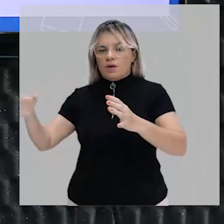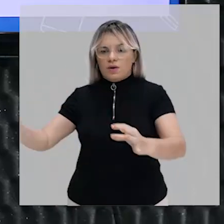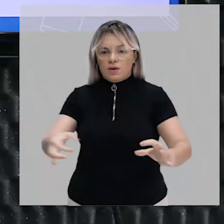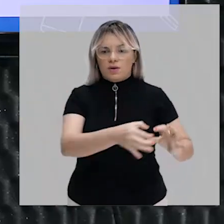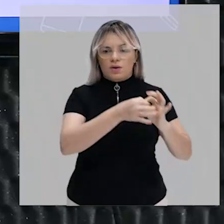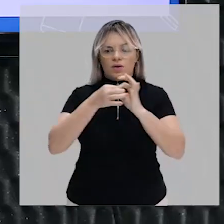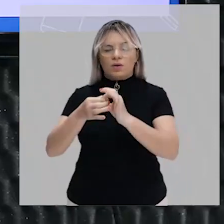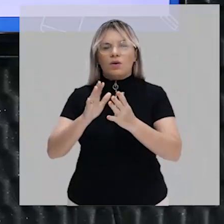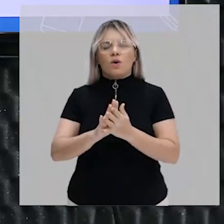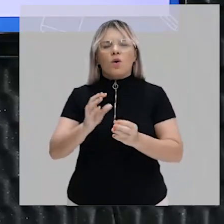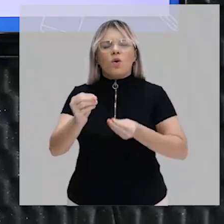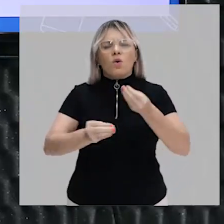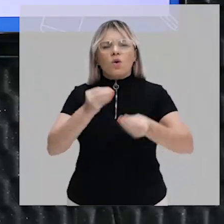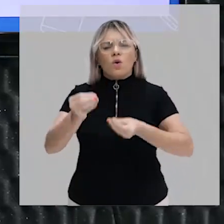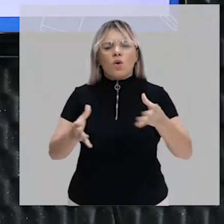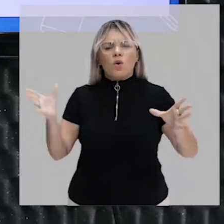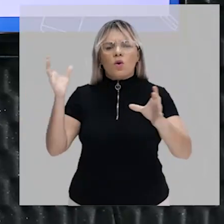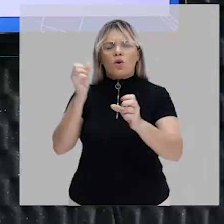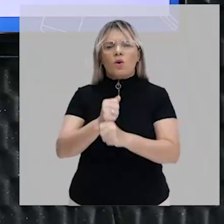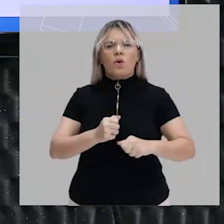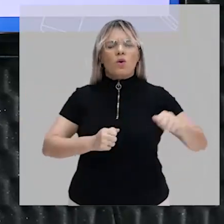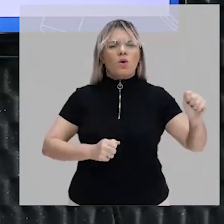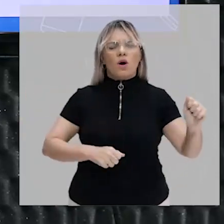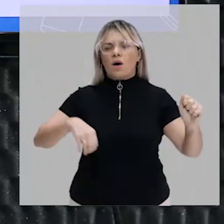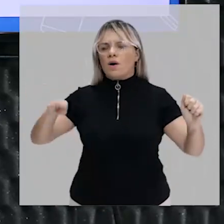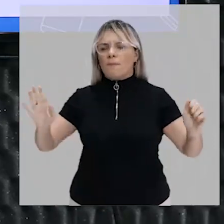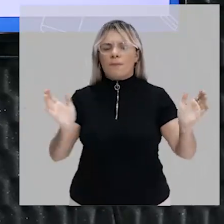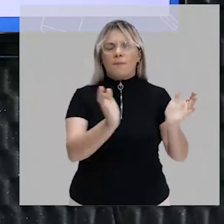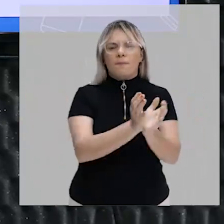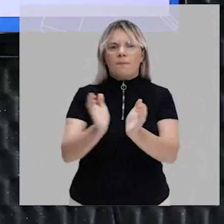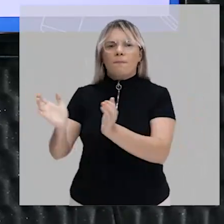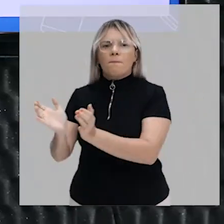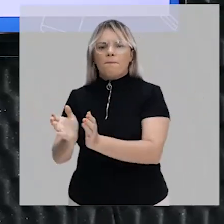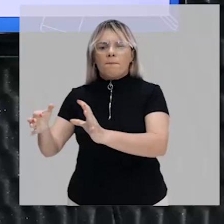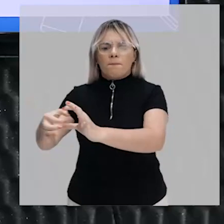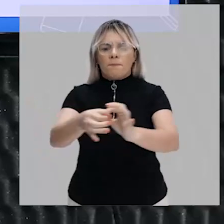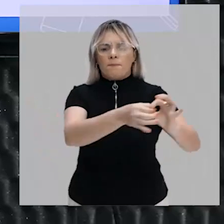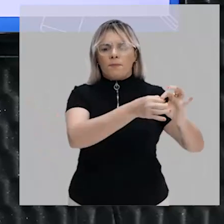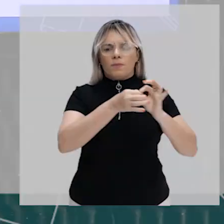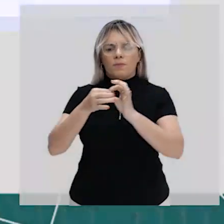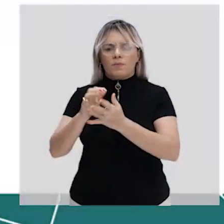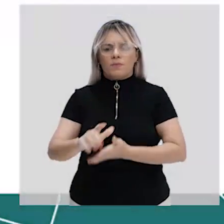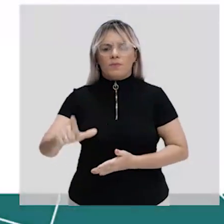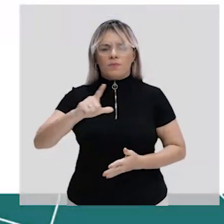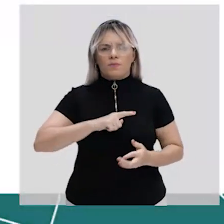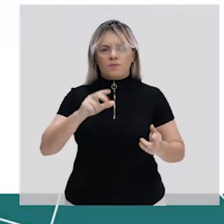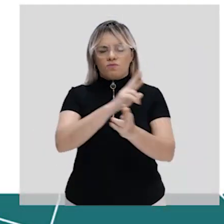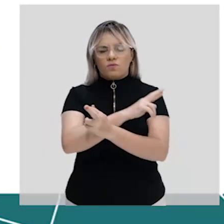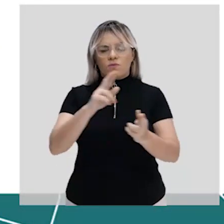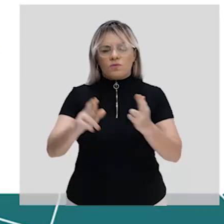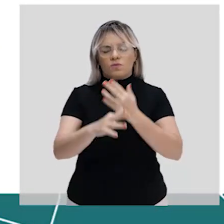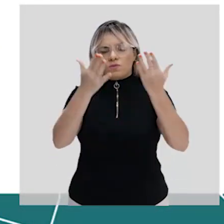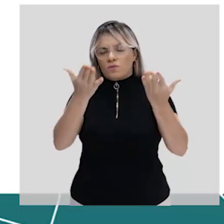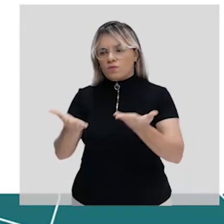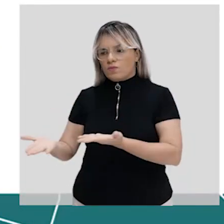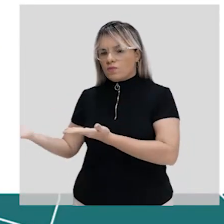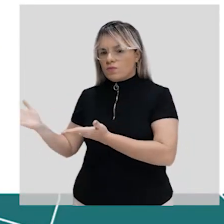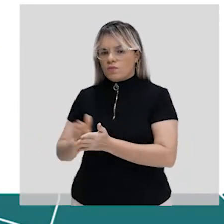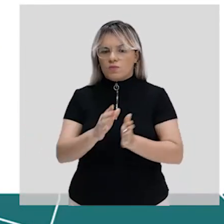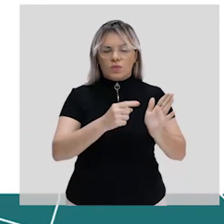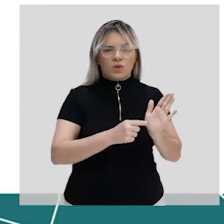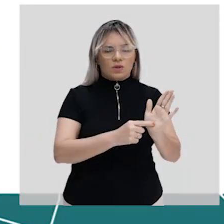o número de elementos da união de A com B? Eu tenho uma relação que é essa aqui, ó. Dados